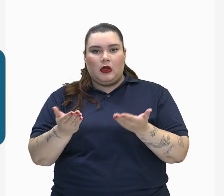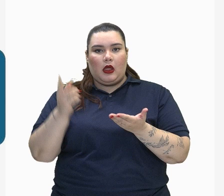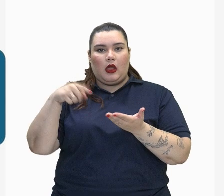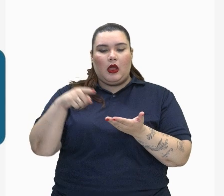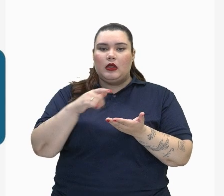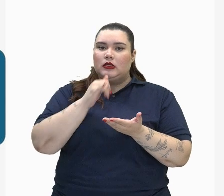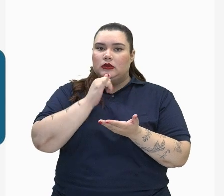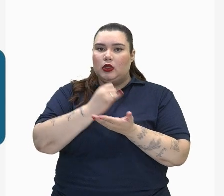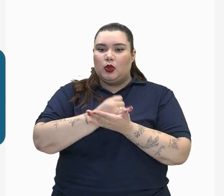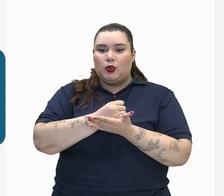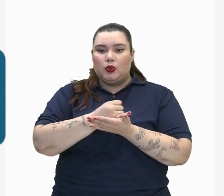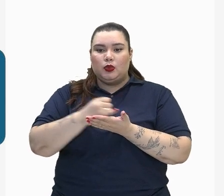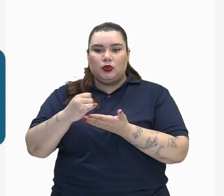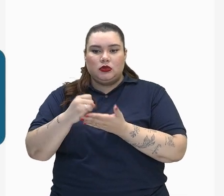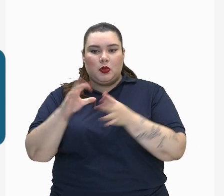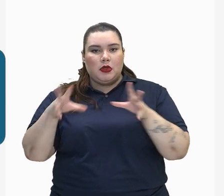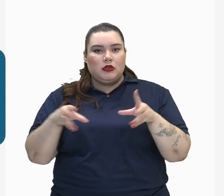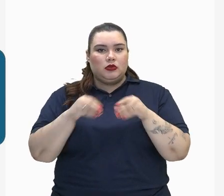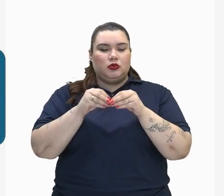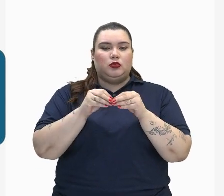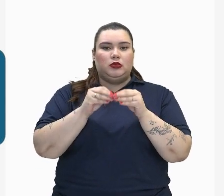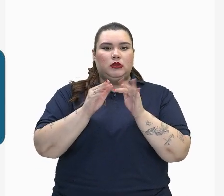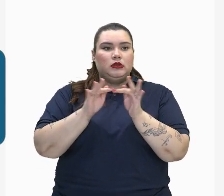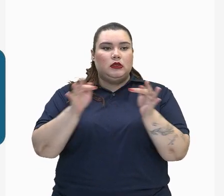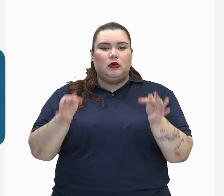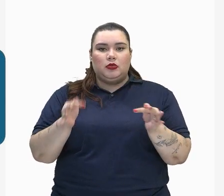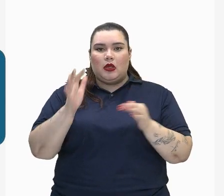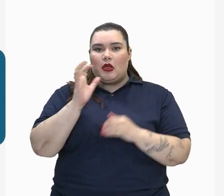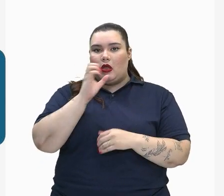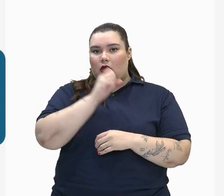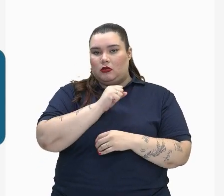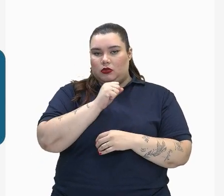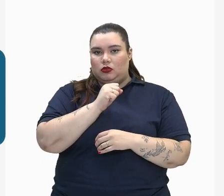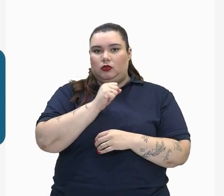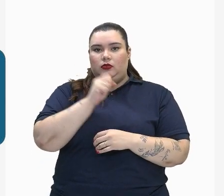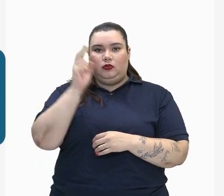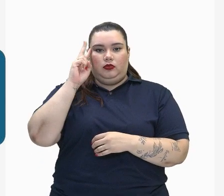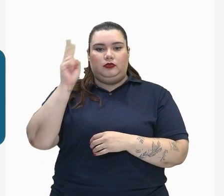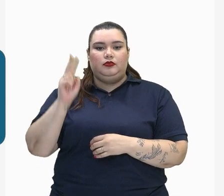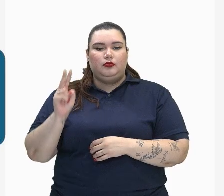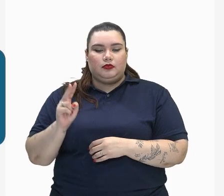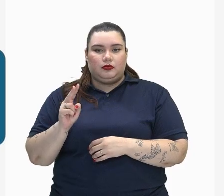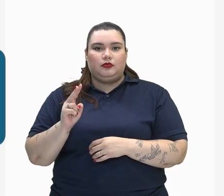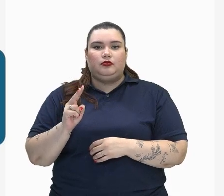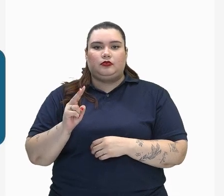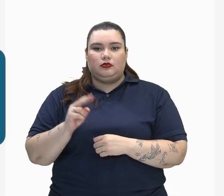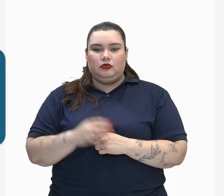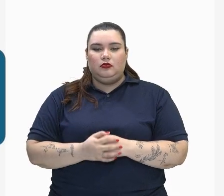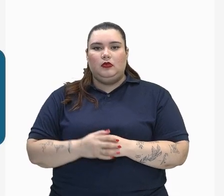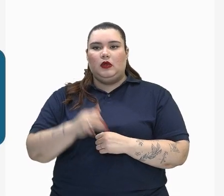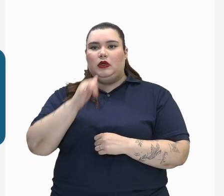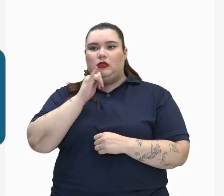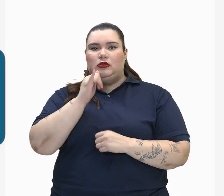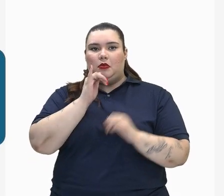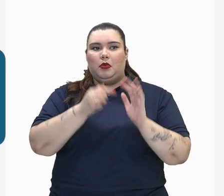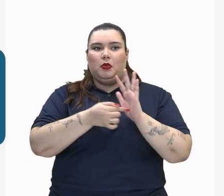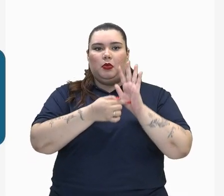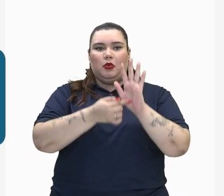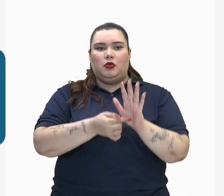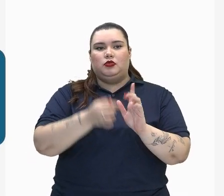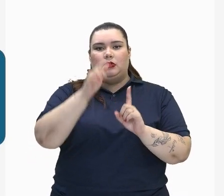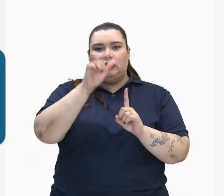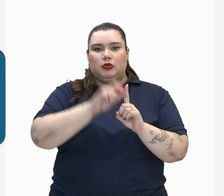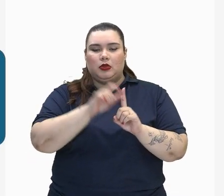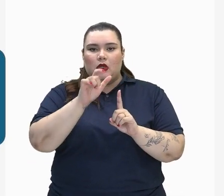um resumo bem breve daquilo que vai ser contado, a apresentação dos personagens, a temática